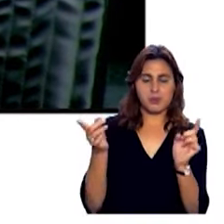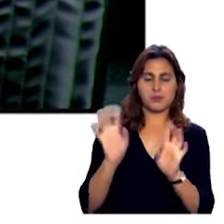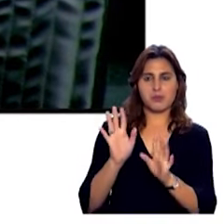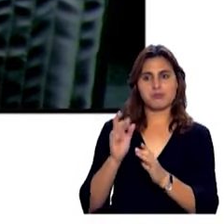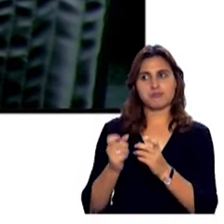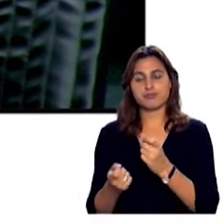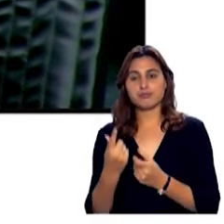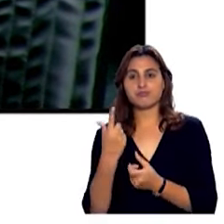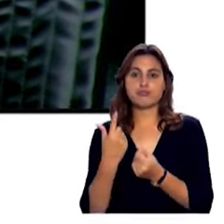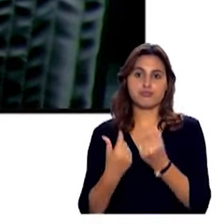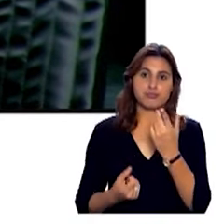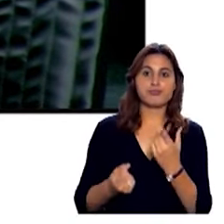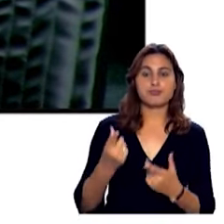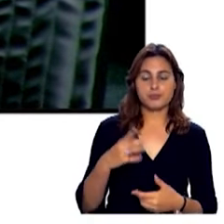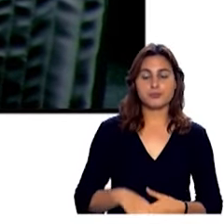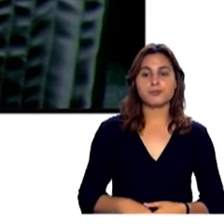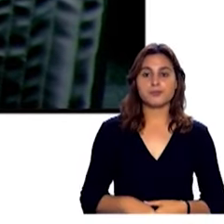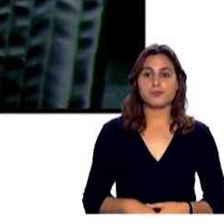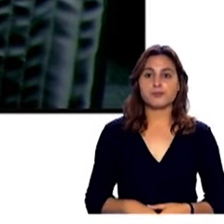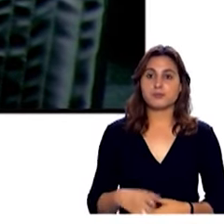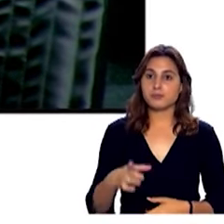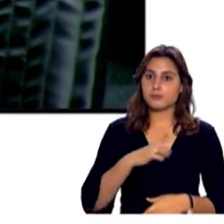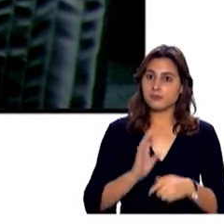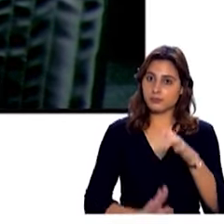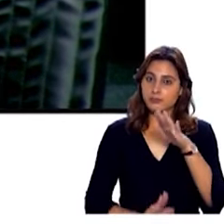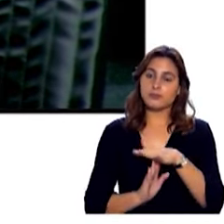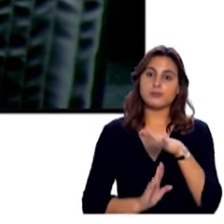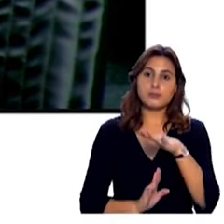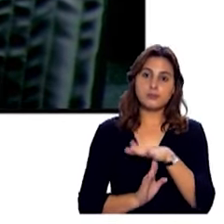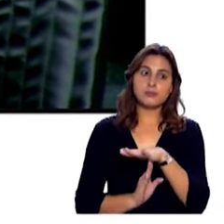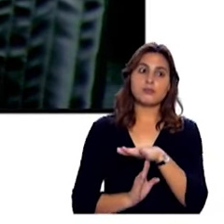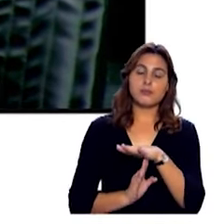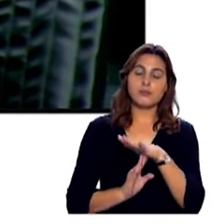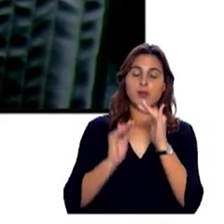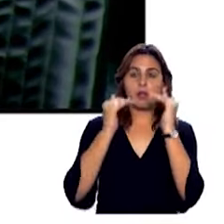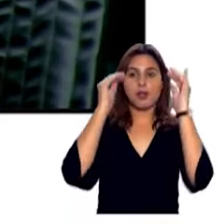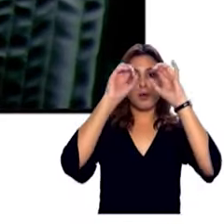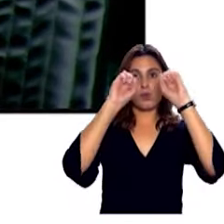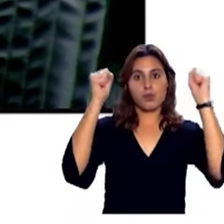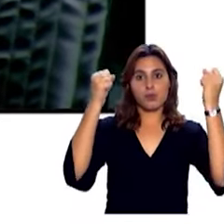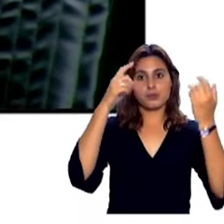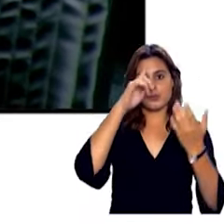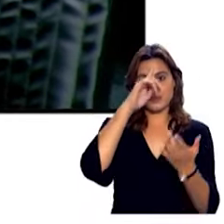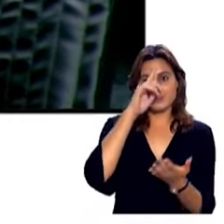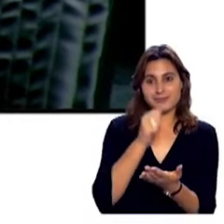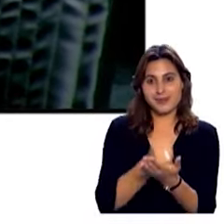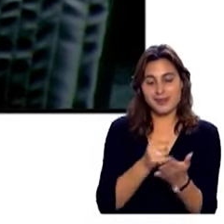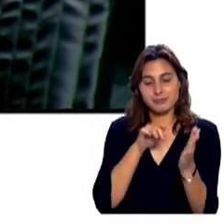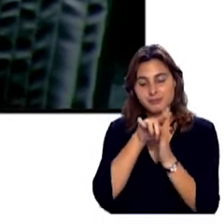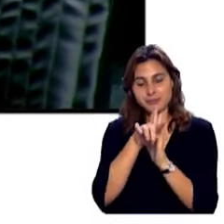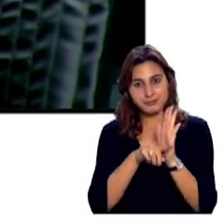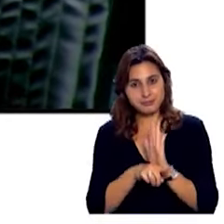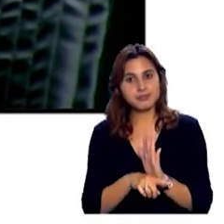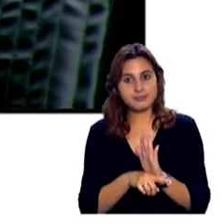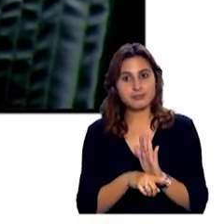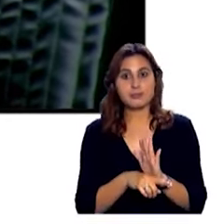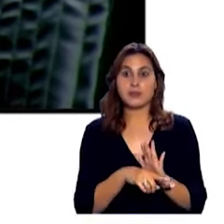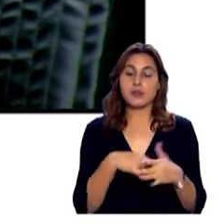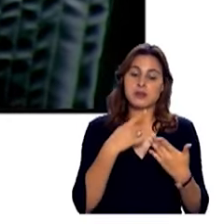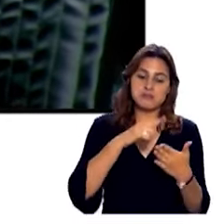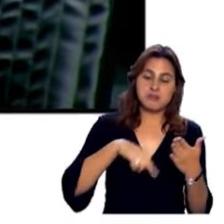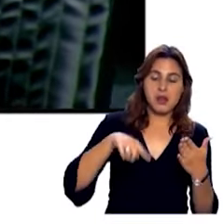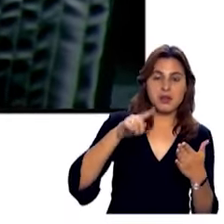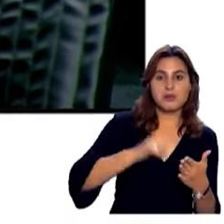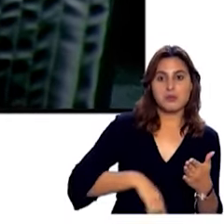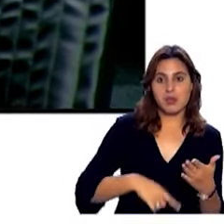casos é que haja uma limitação da atuação da corte de cassação em simplesmente anular entre aspas